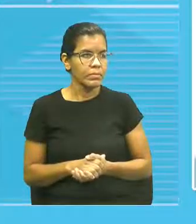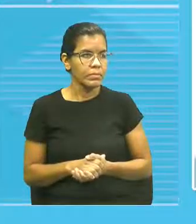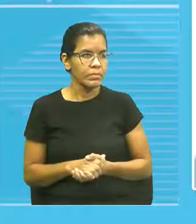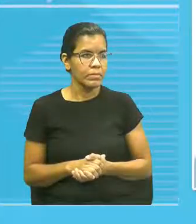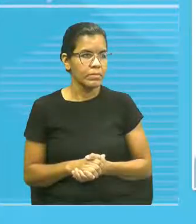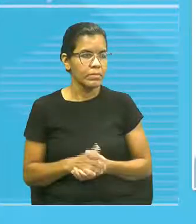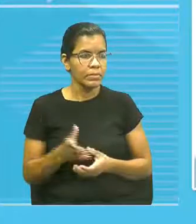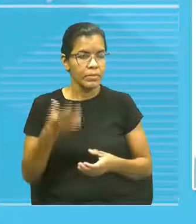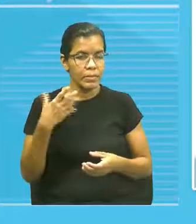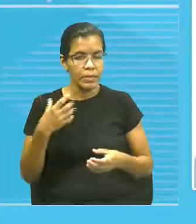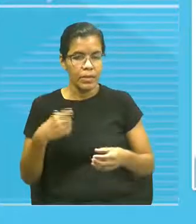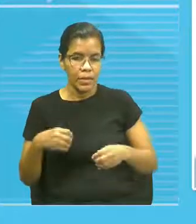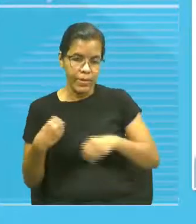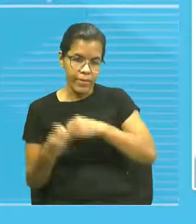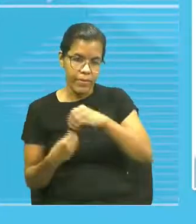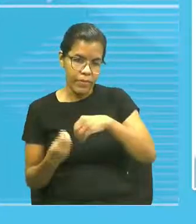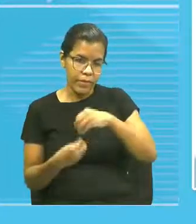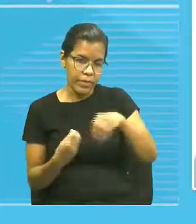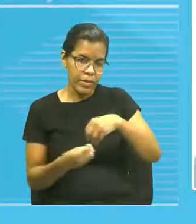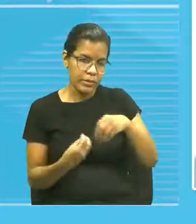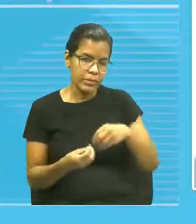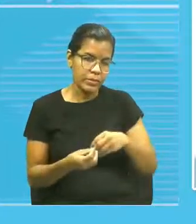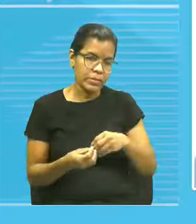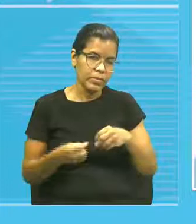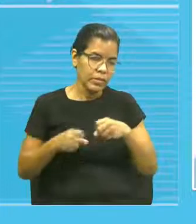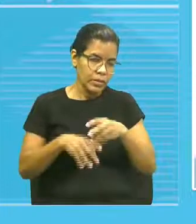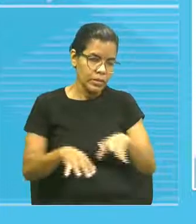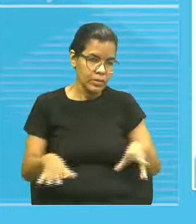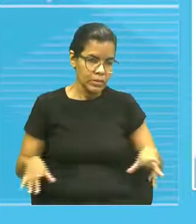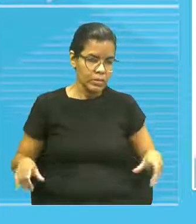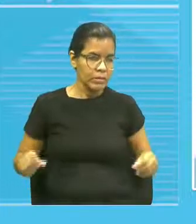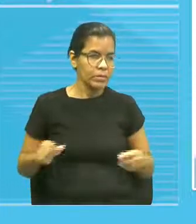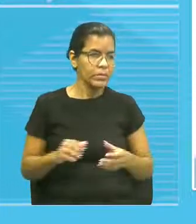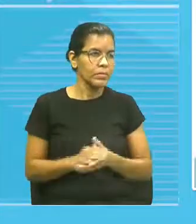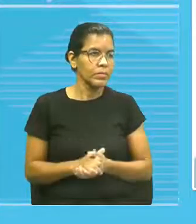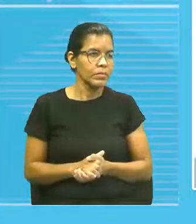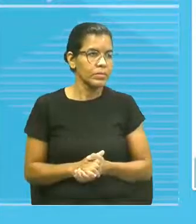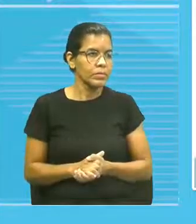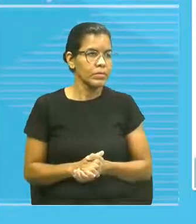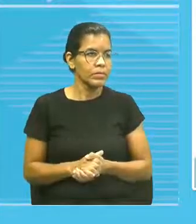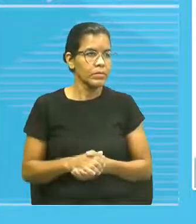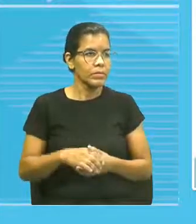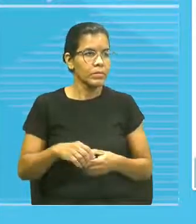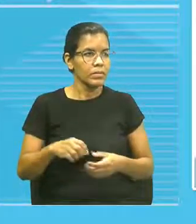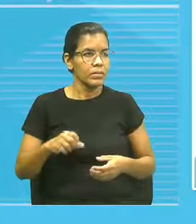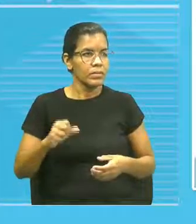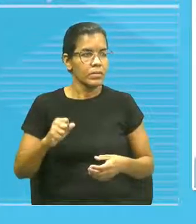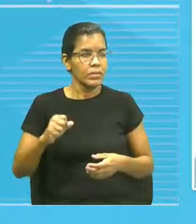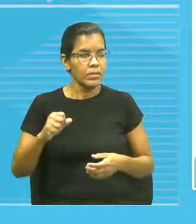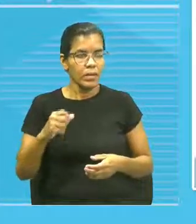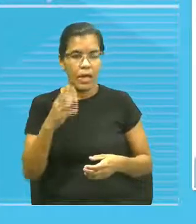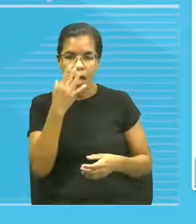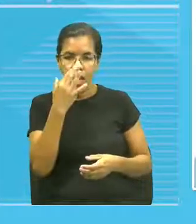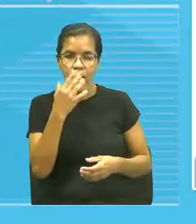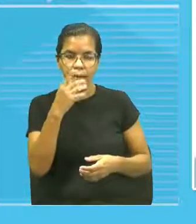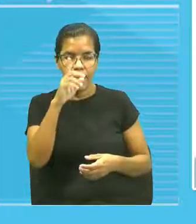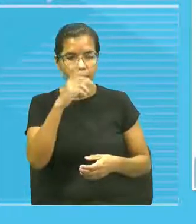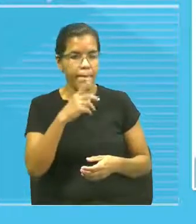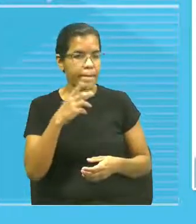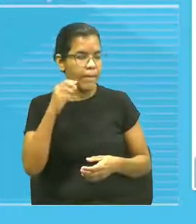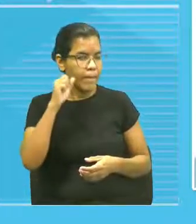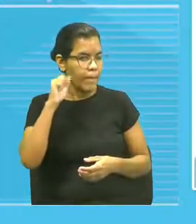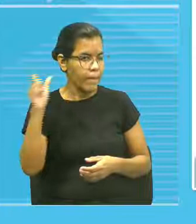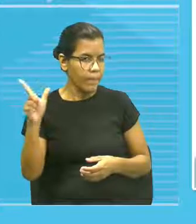do calor envolvido na dissolução, que é calor do solvente. Mais calor do